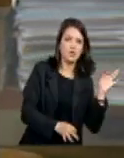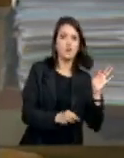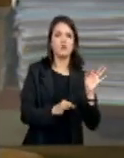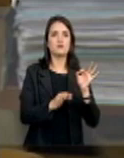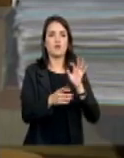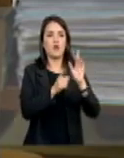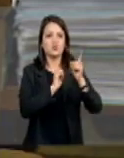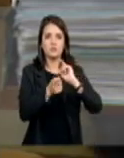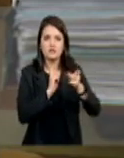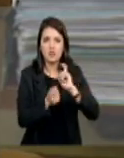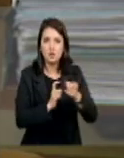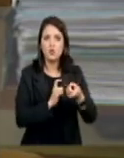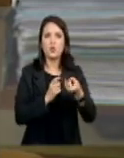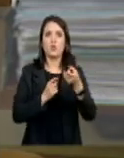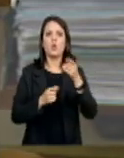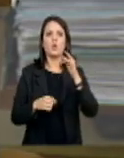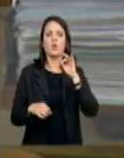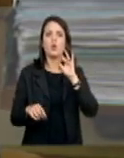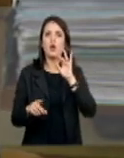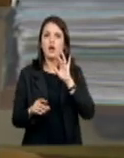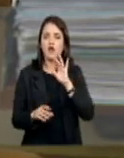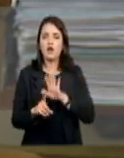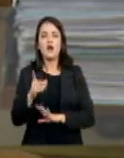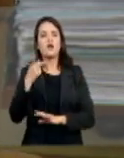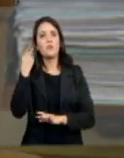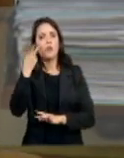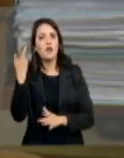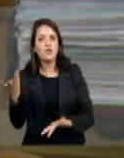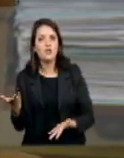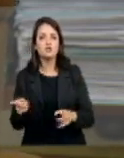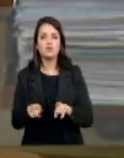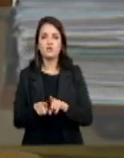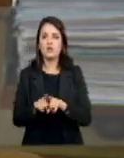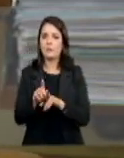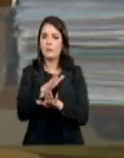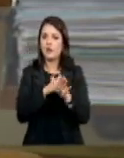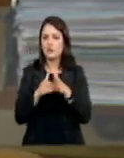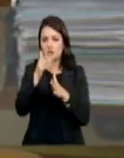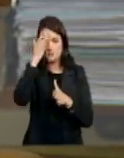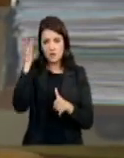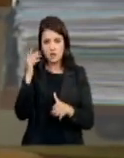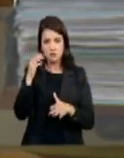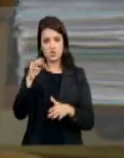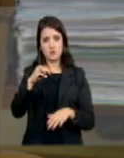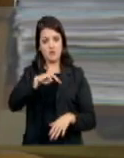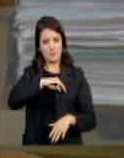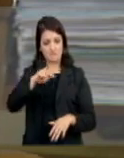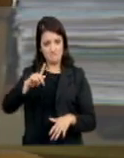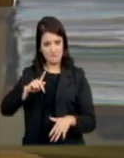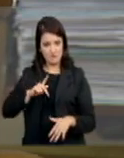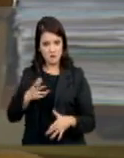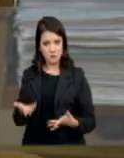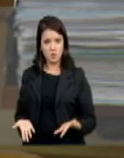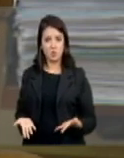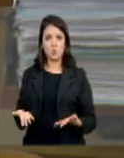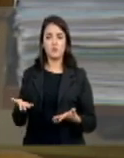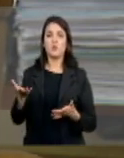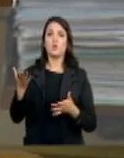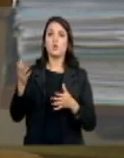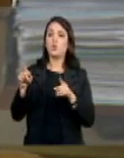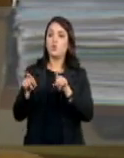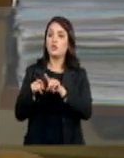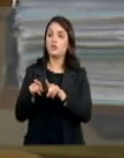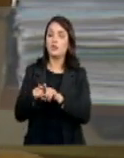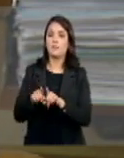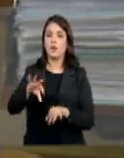e portanto também aos membros do ministério público aos órgãos e agentes da administração tributária e